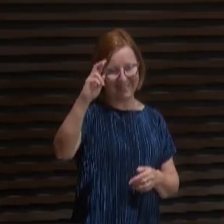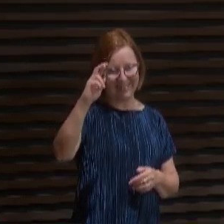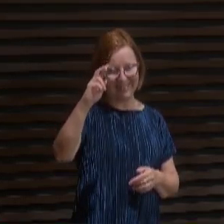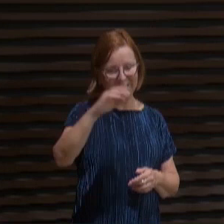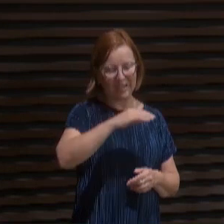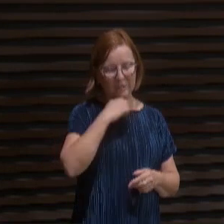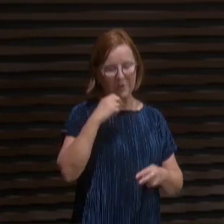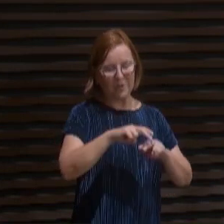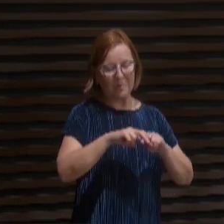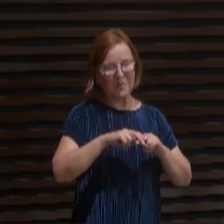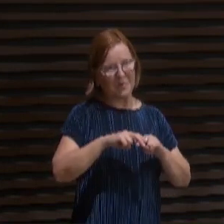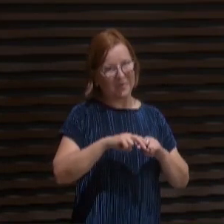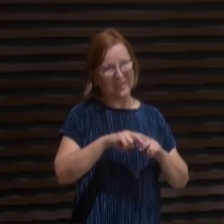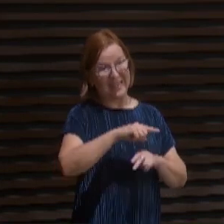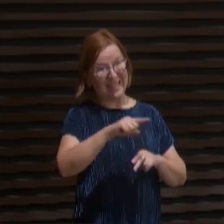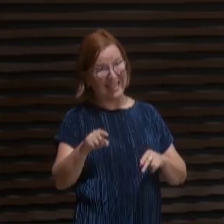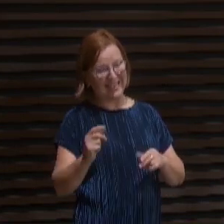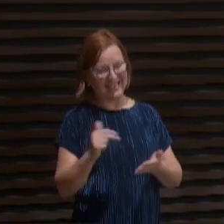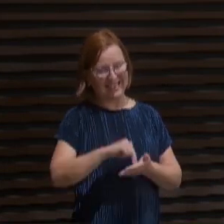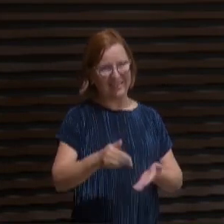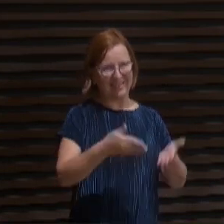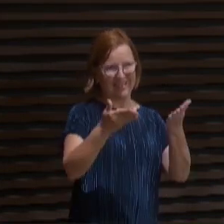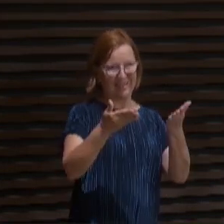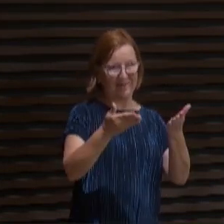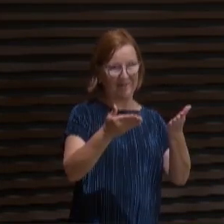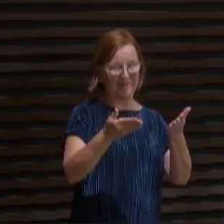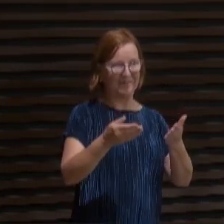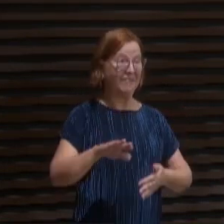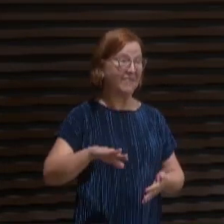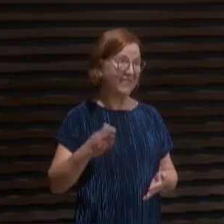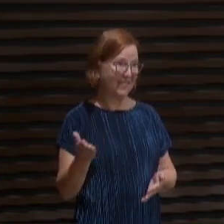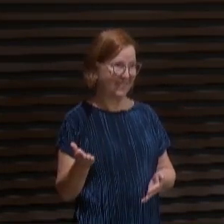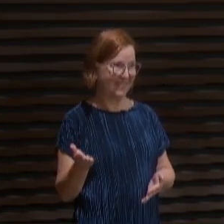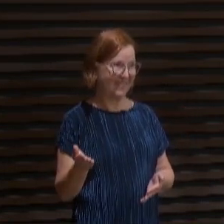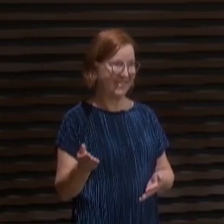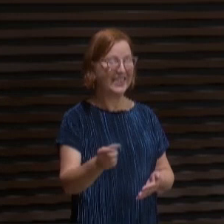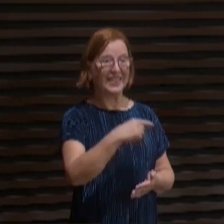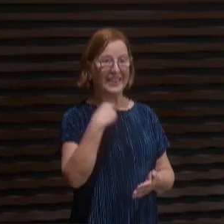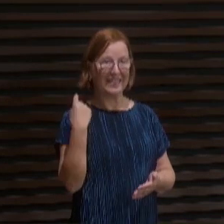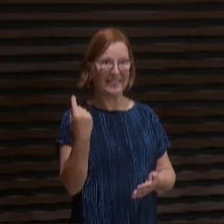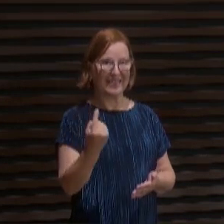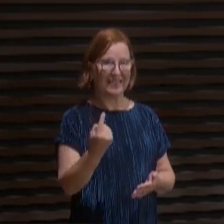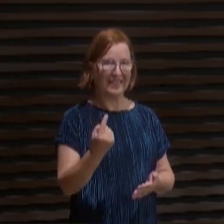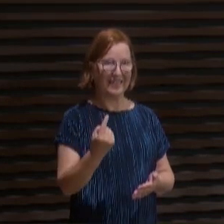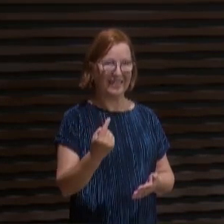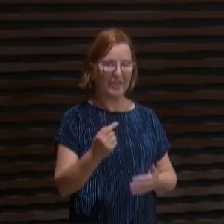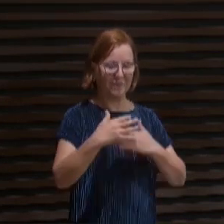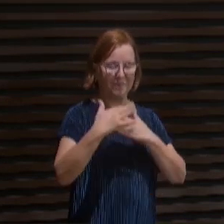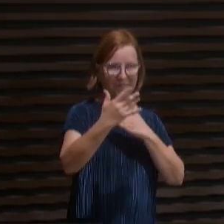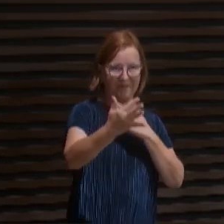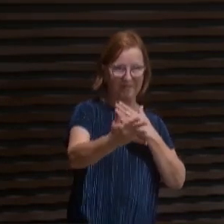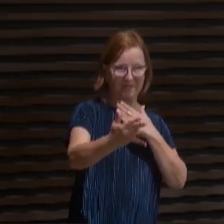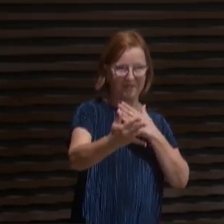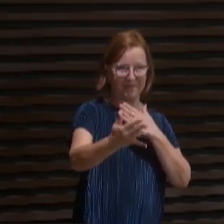morreu e ressuscitou. E assim Nós, daqui por diante,